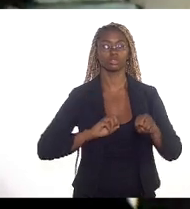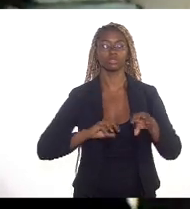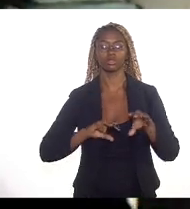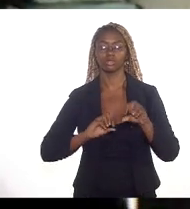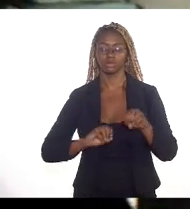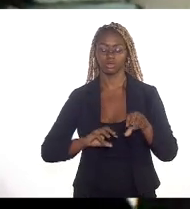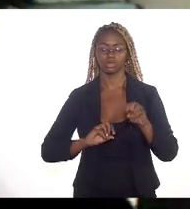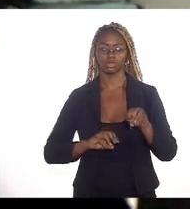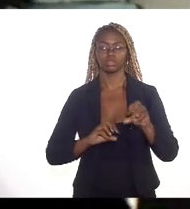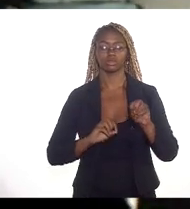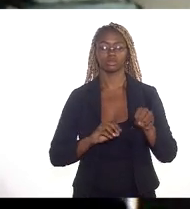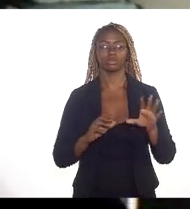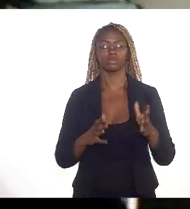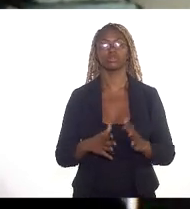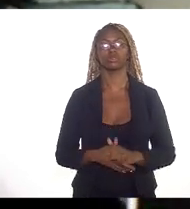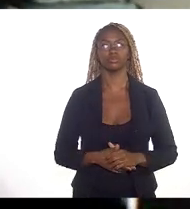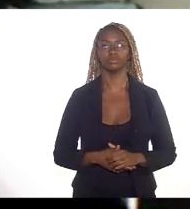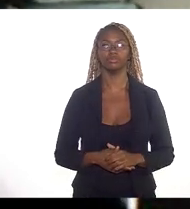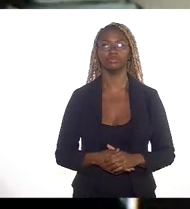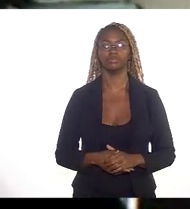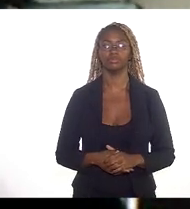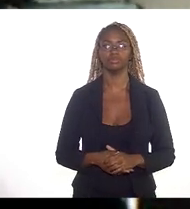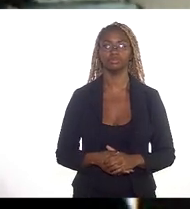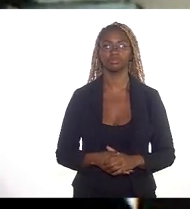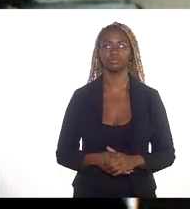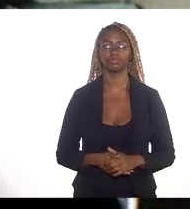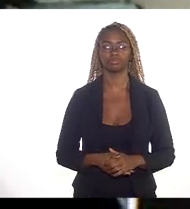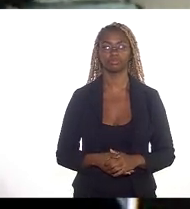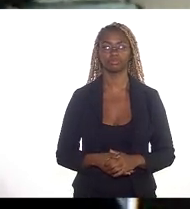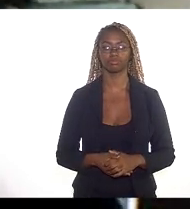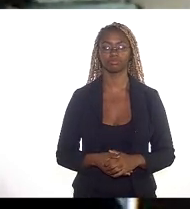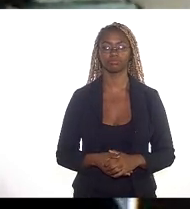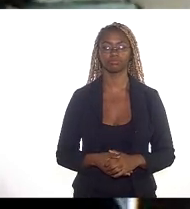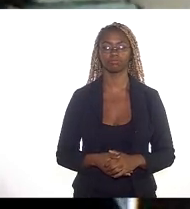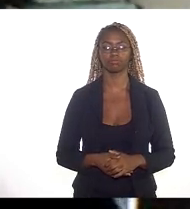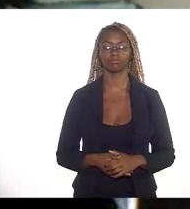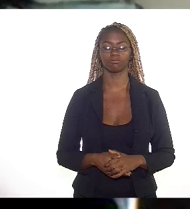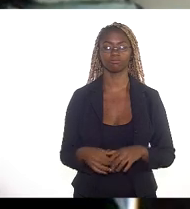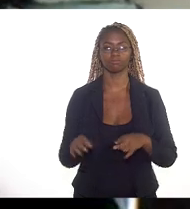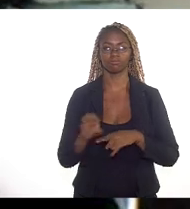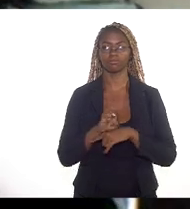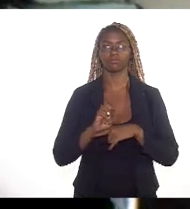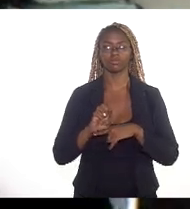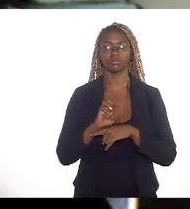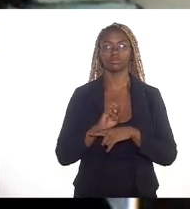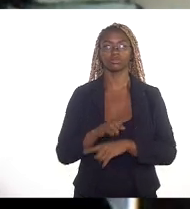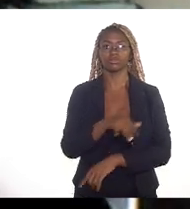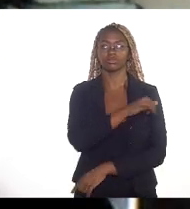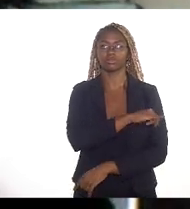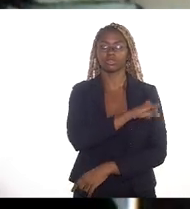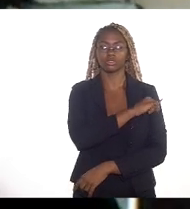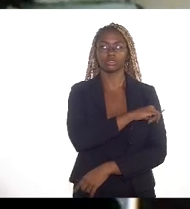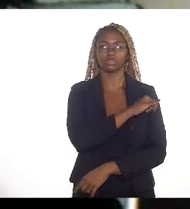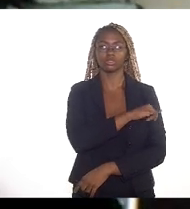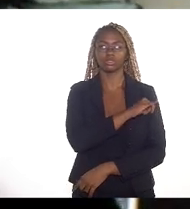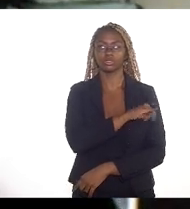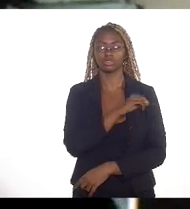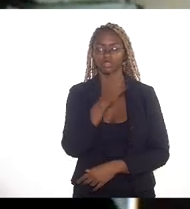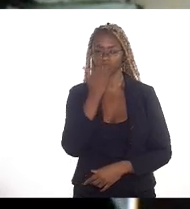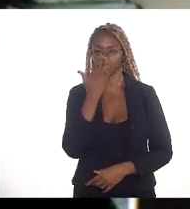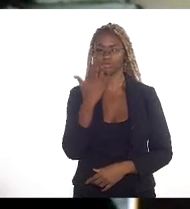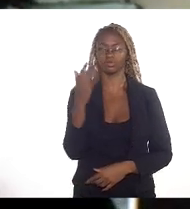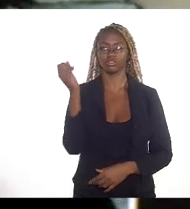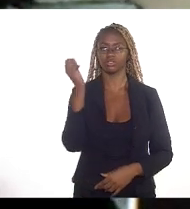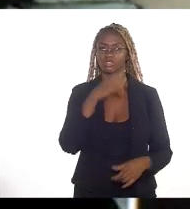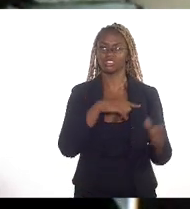educação nesse cenário que a gente está enfrentando. O estado do Rio de Janeiro é um estado que, historicamente, enfrenta muitas